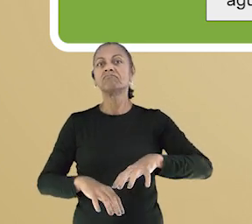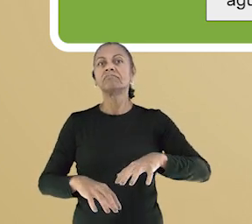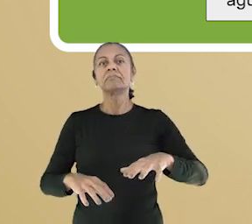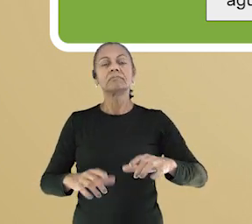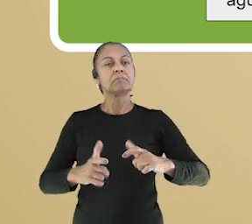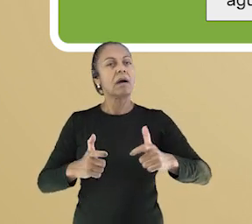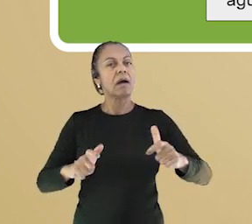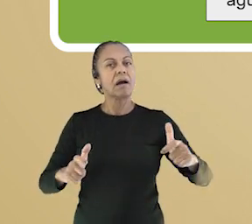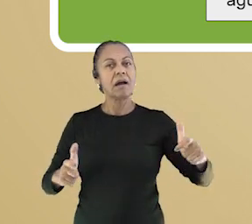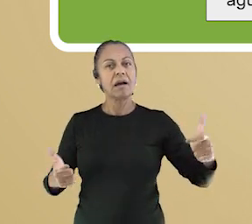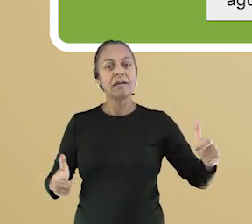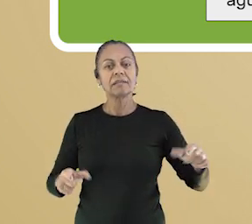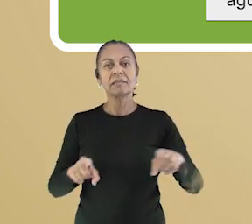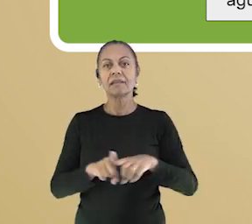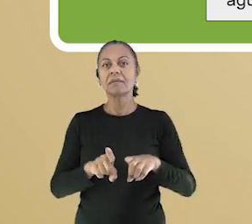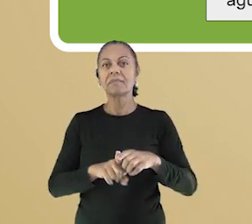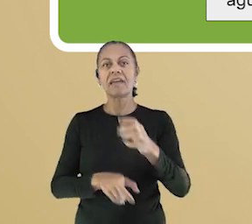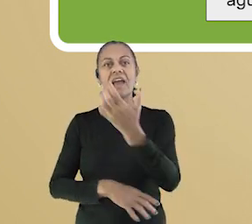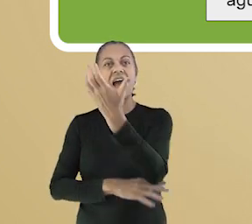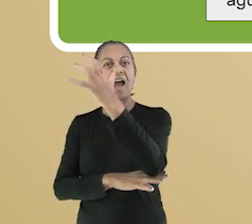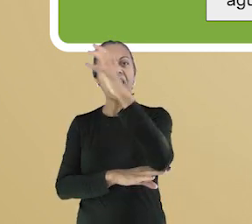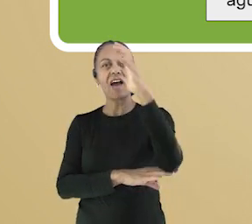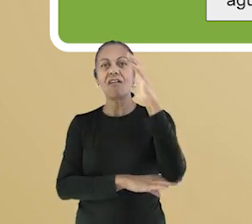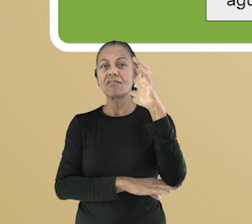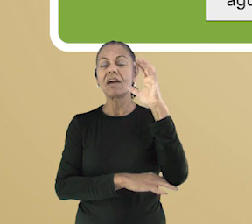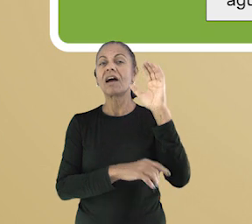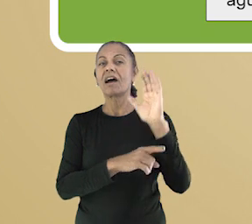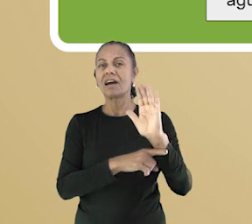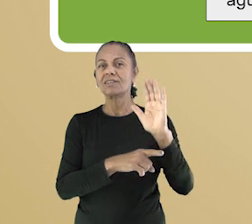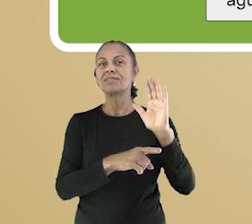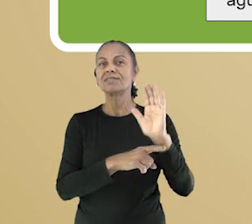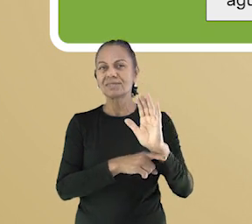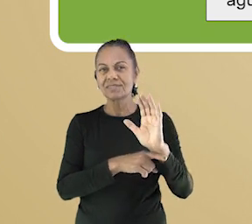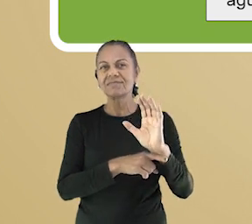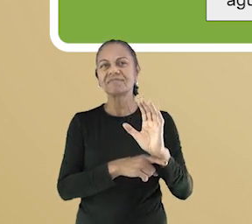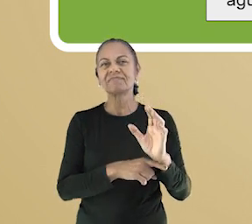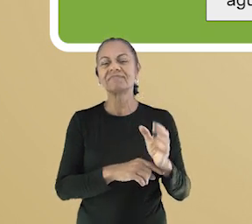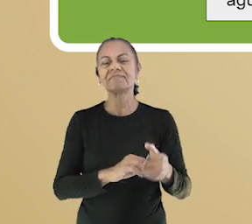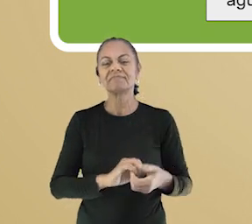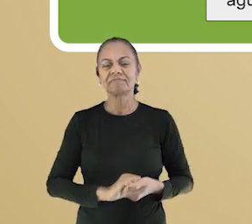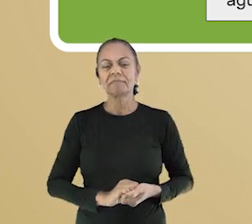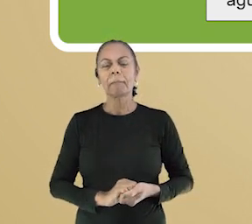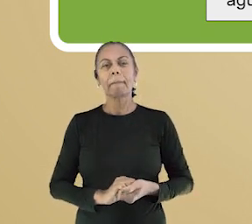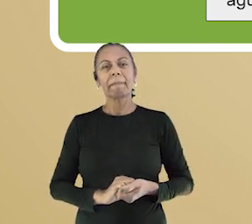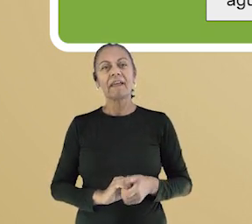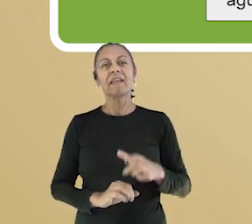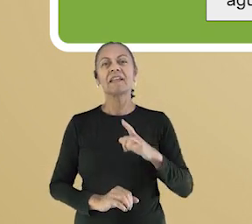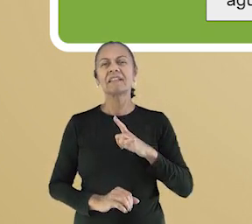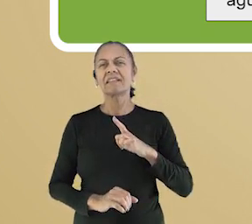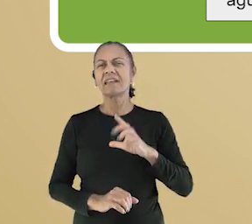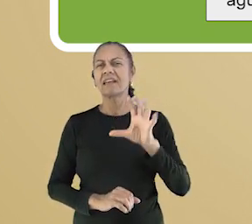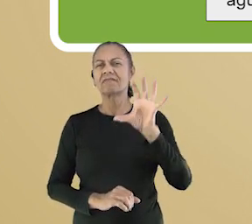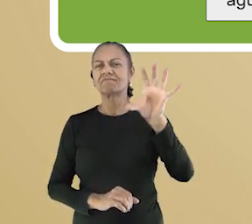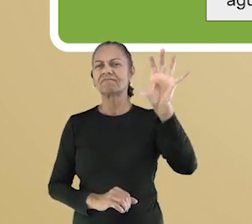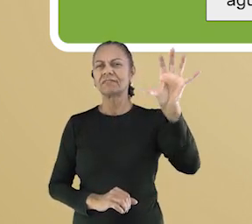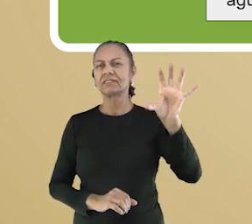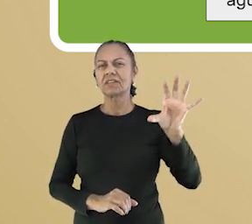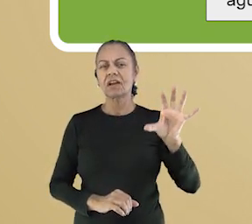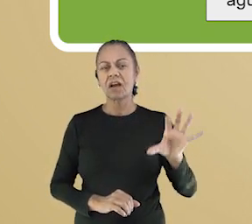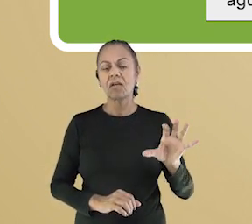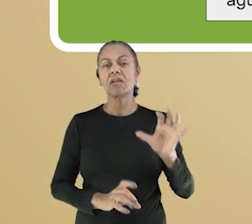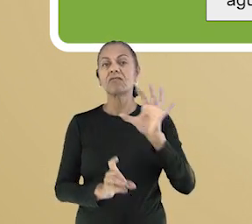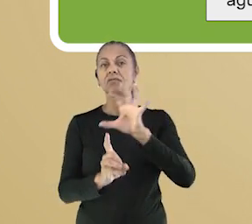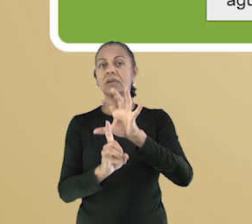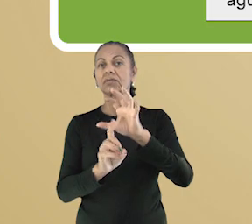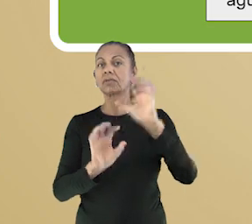quantidade imensa de vapor de água que é liberado pelas árvores. Isso resulta em chuvas constantes na região e influencia